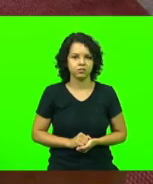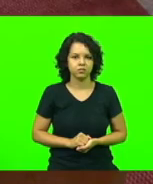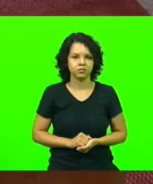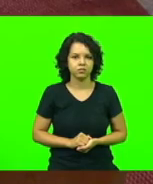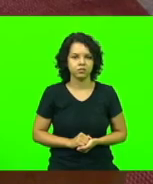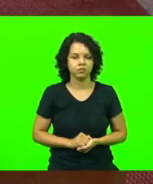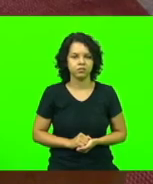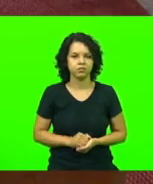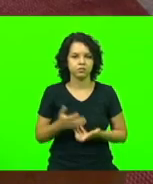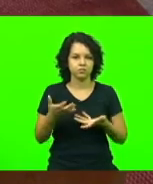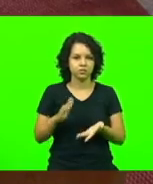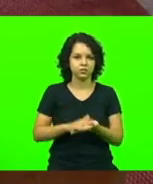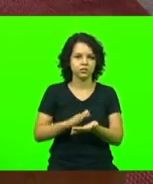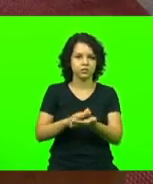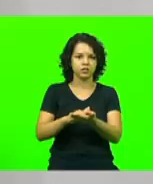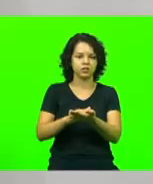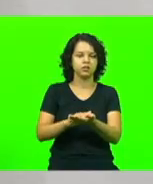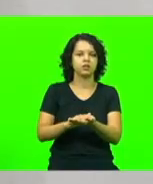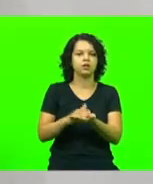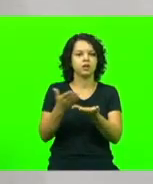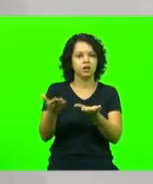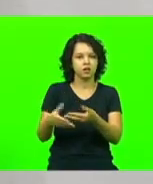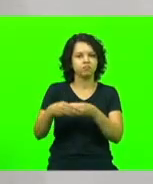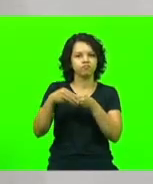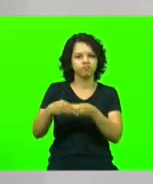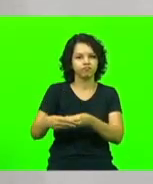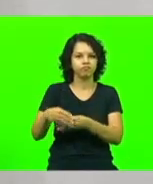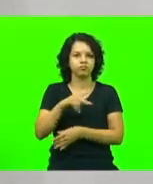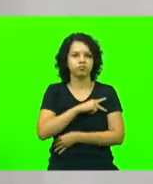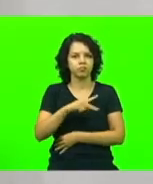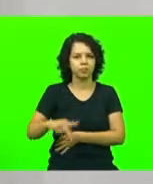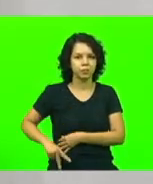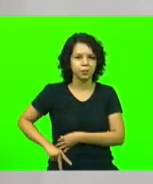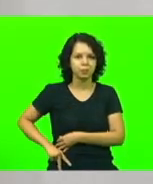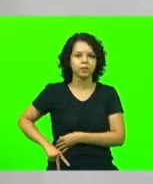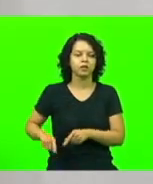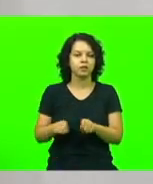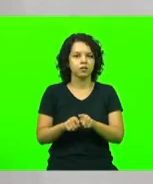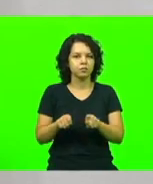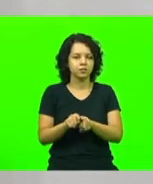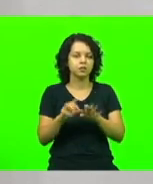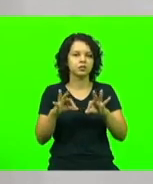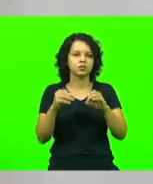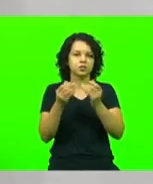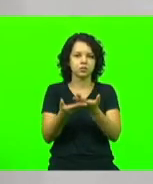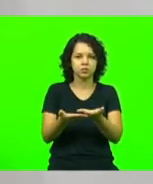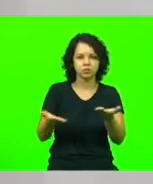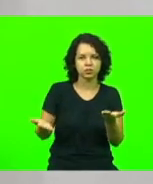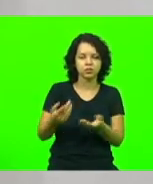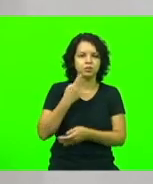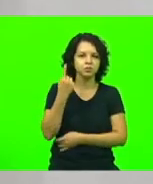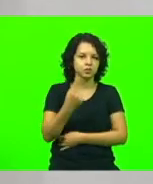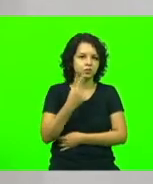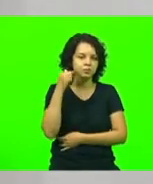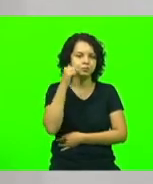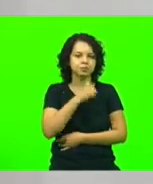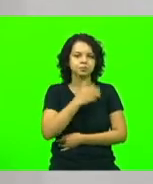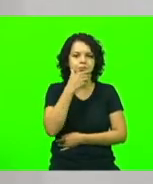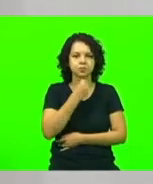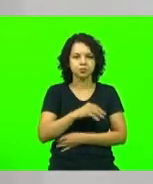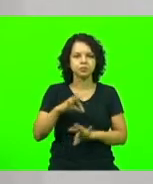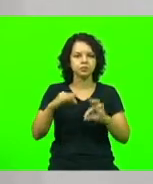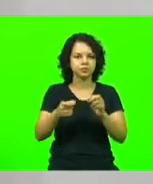Quero cumprimentá-lo, presidente, cumprimentar todos e todas, deputados, deputadas, todos